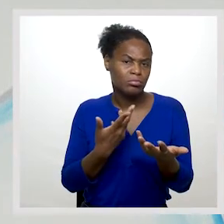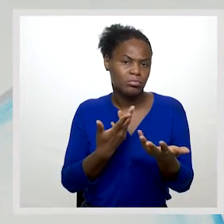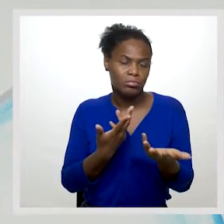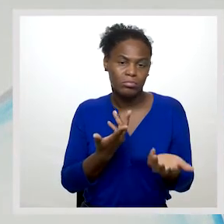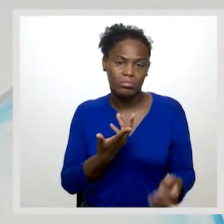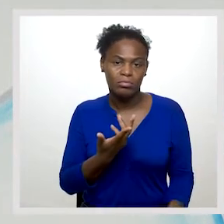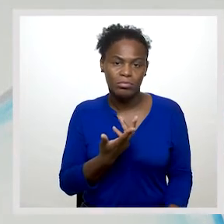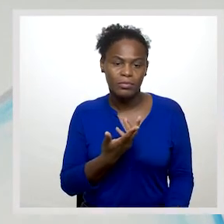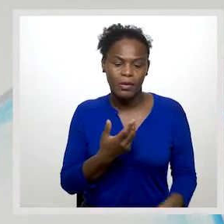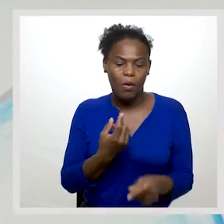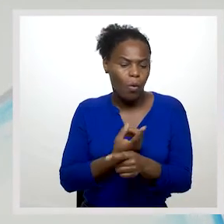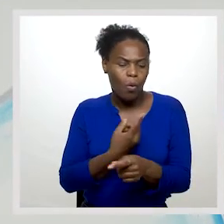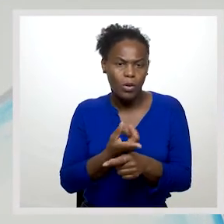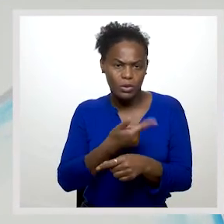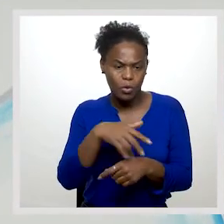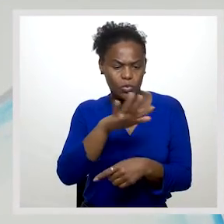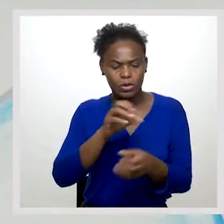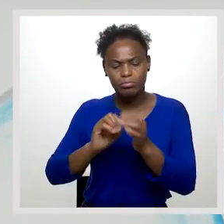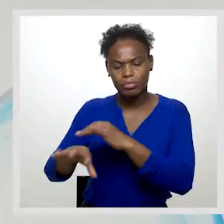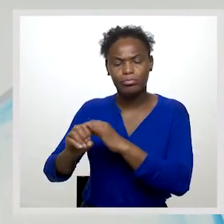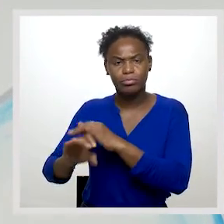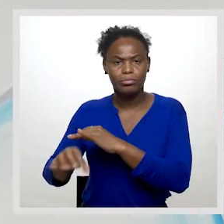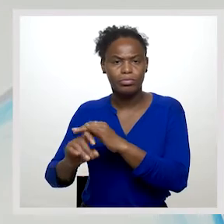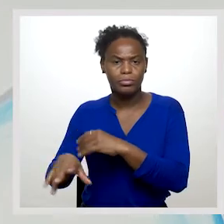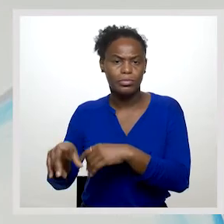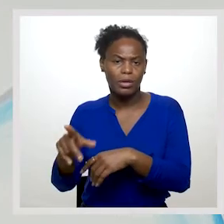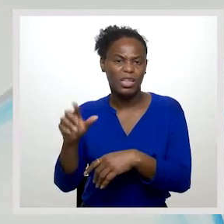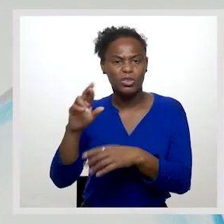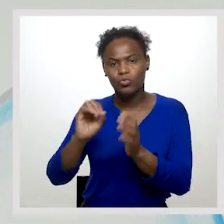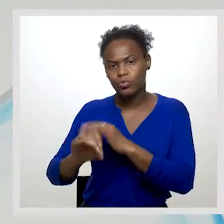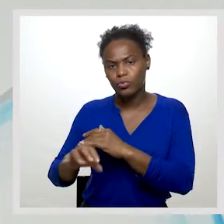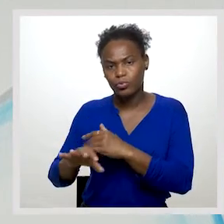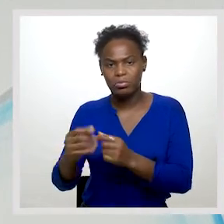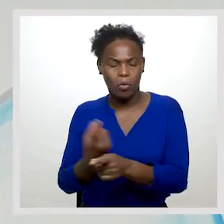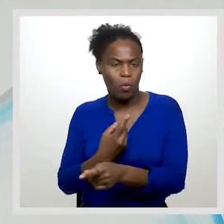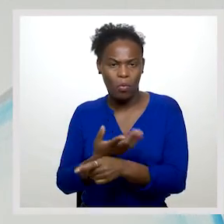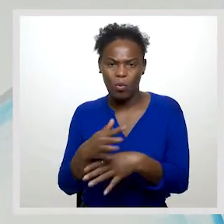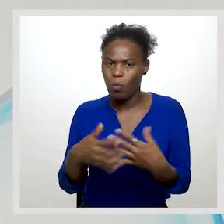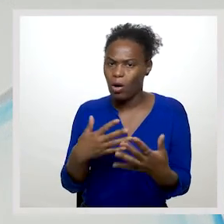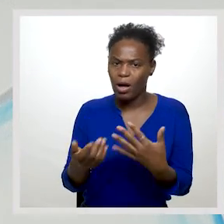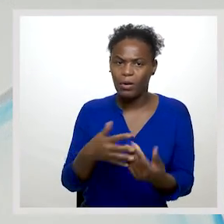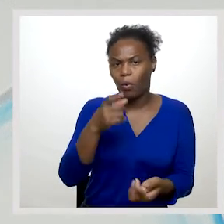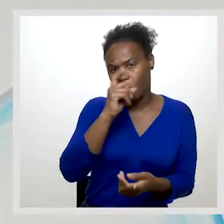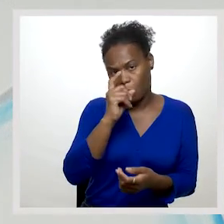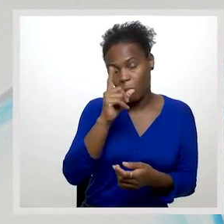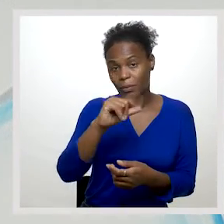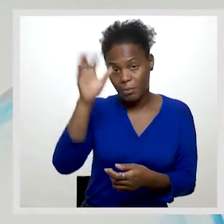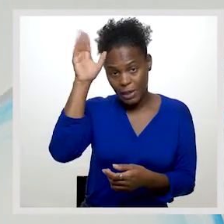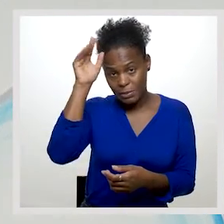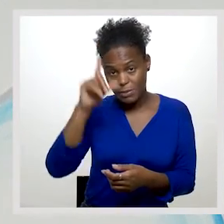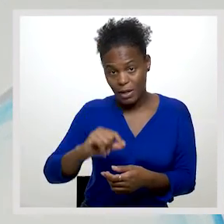de coisas que nós usamos. Também são restos de qualquer excremento dos